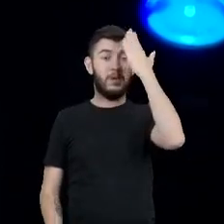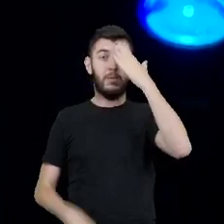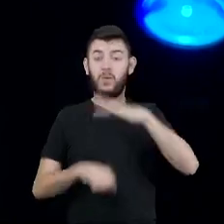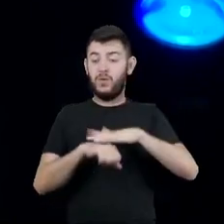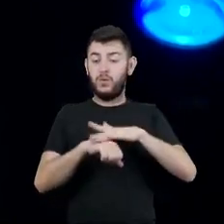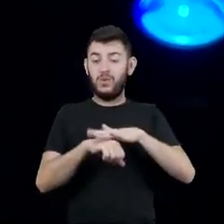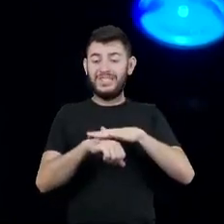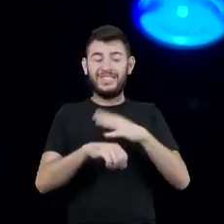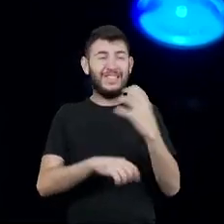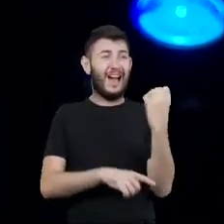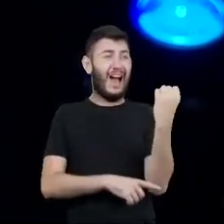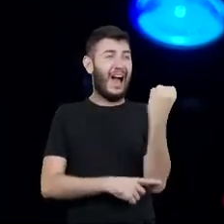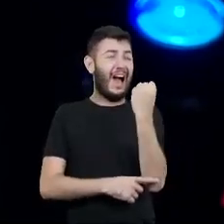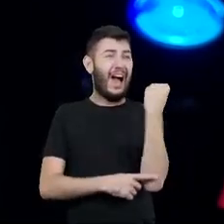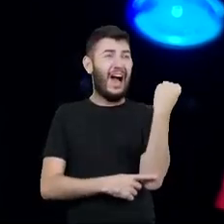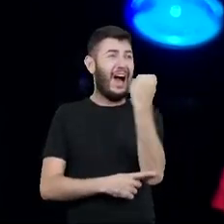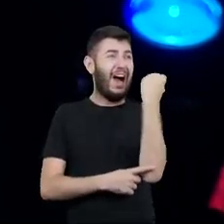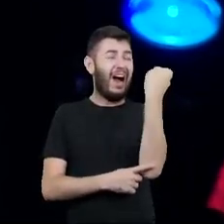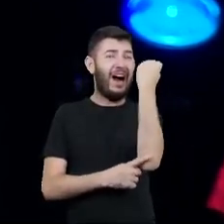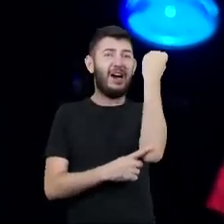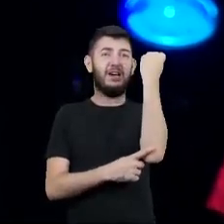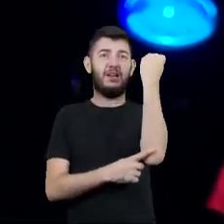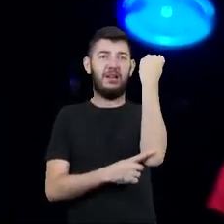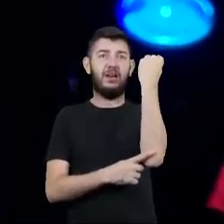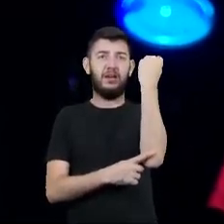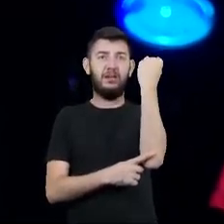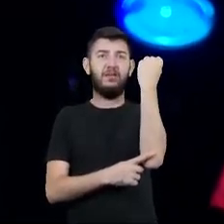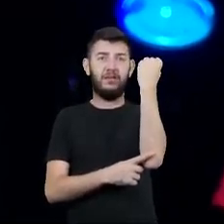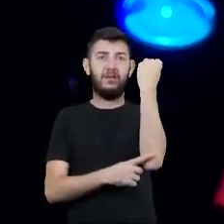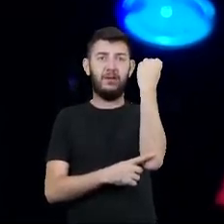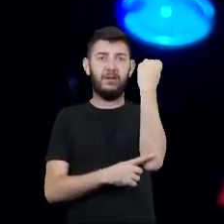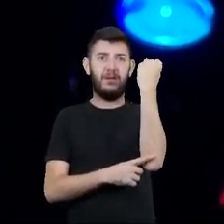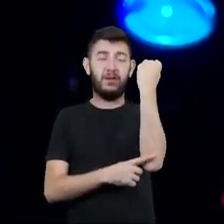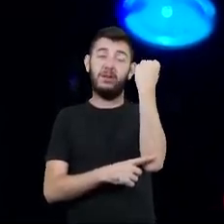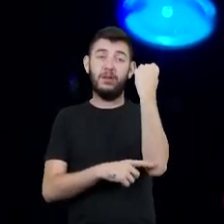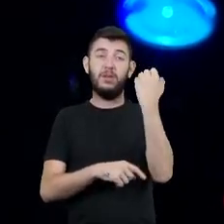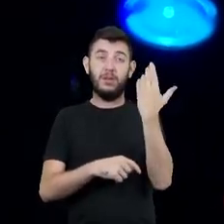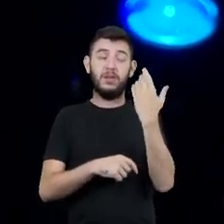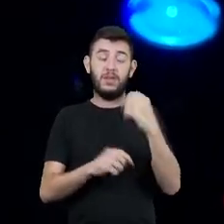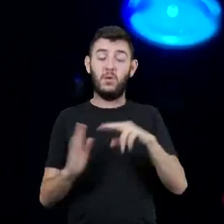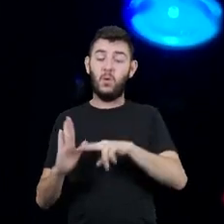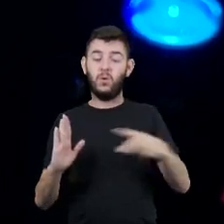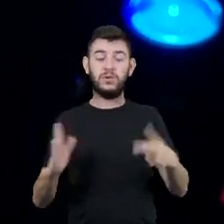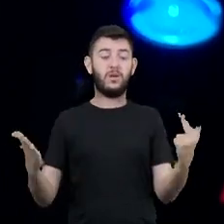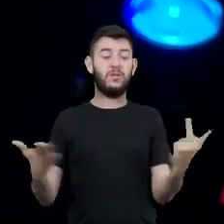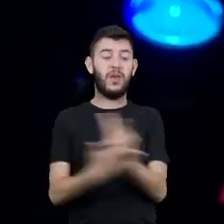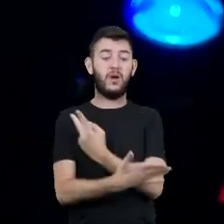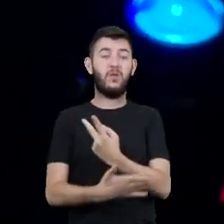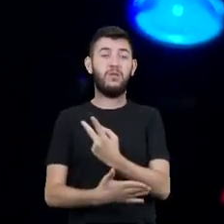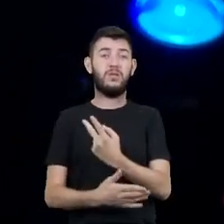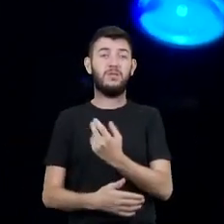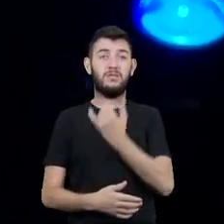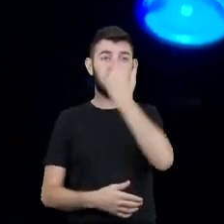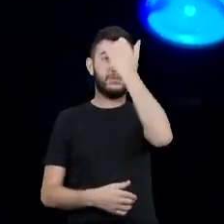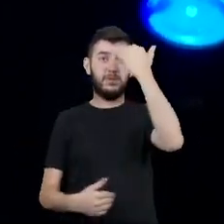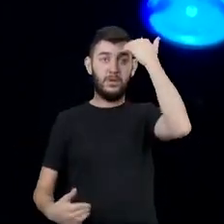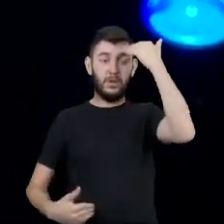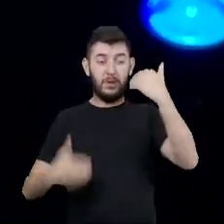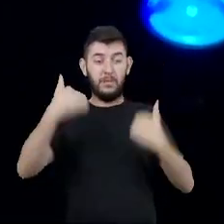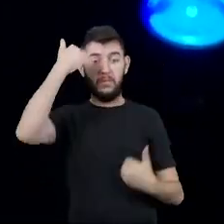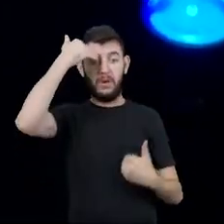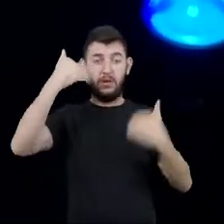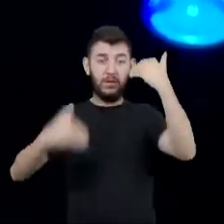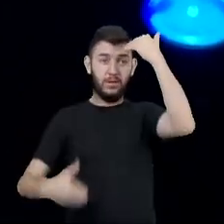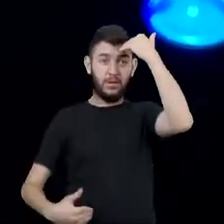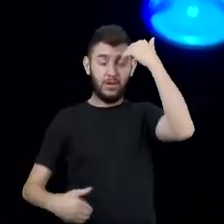Ela me deixou a paralisia cerebral e no momento do diagnóstico,